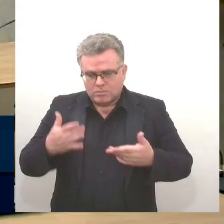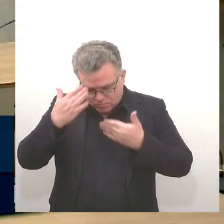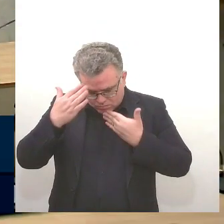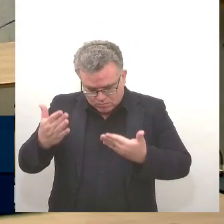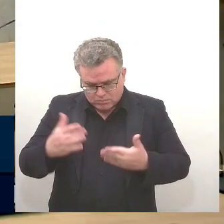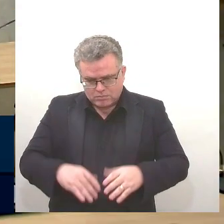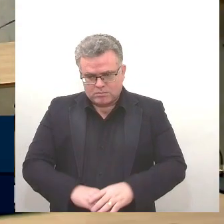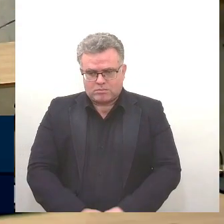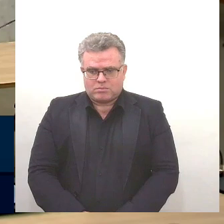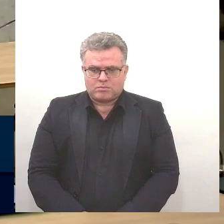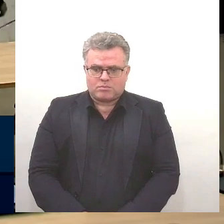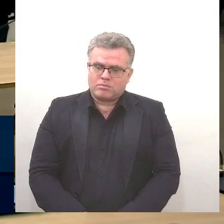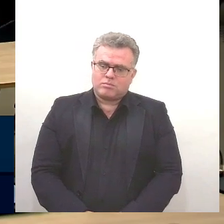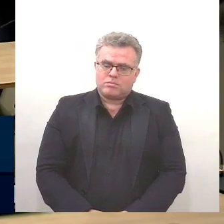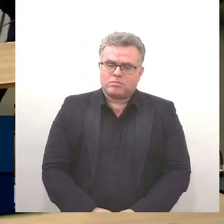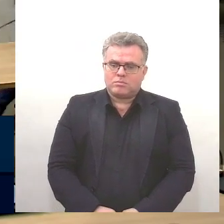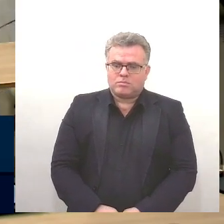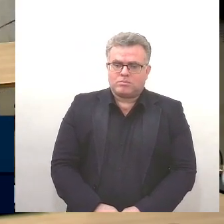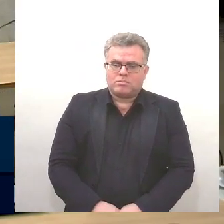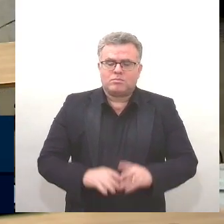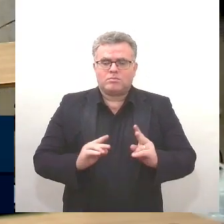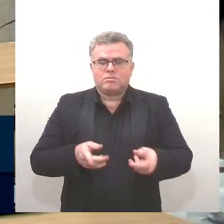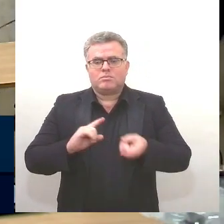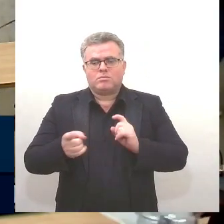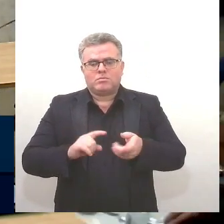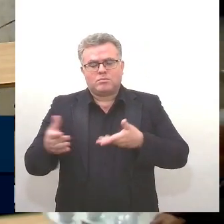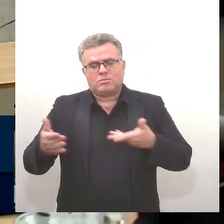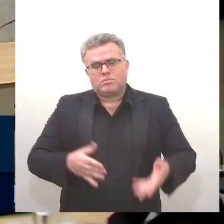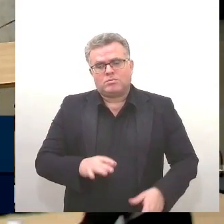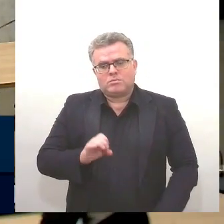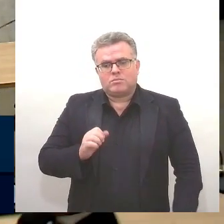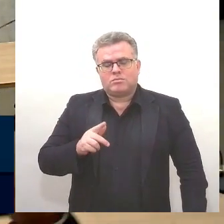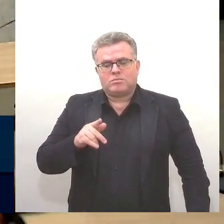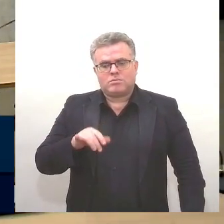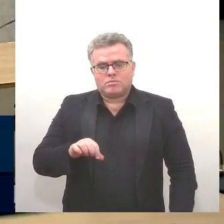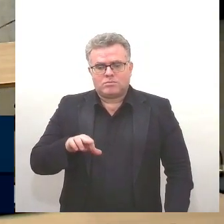ainda no grande expediente Deputado Sérgio Reis tem a palavra